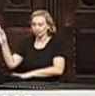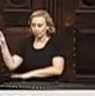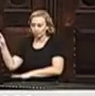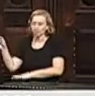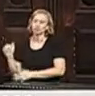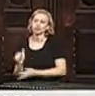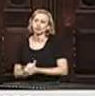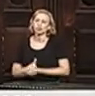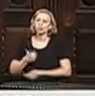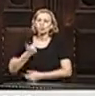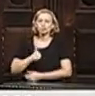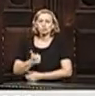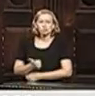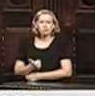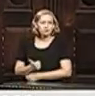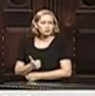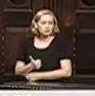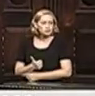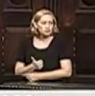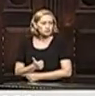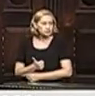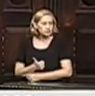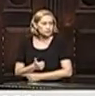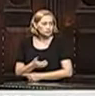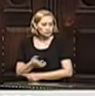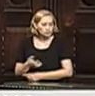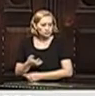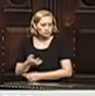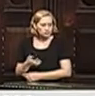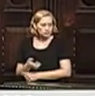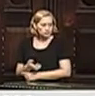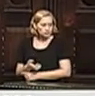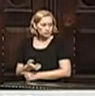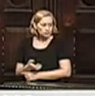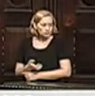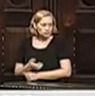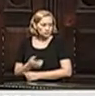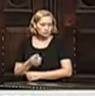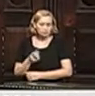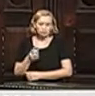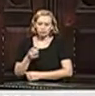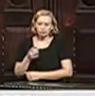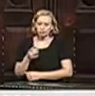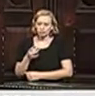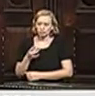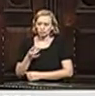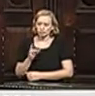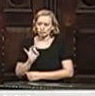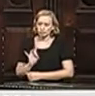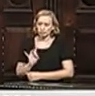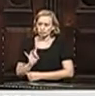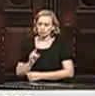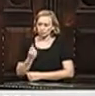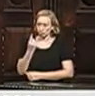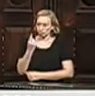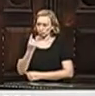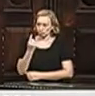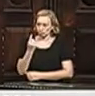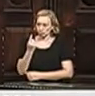O primeiro deles, que quero juntar num só, é o